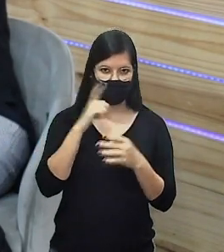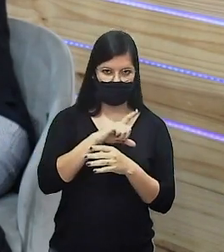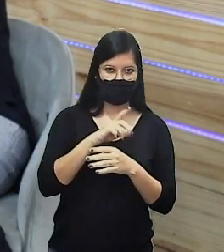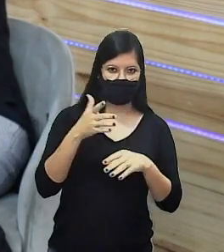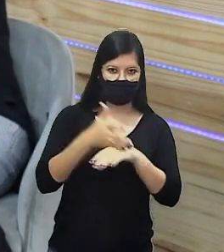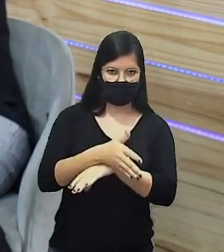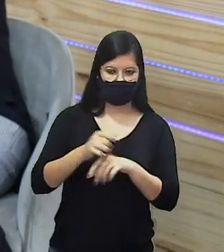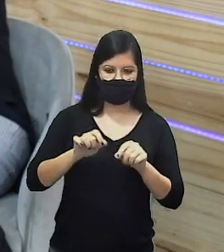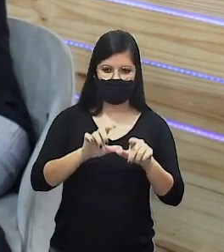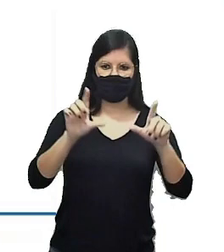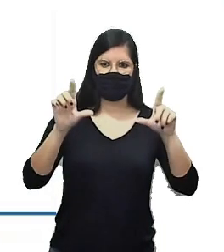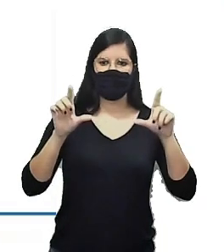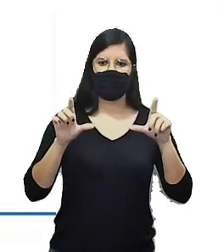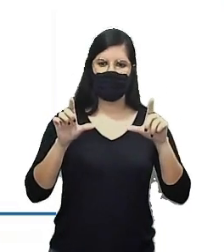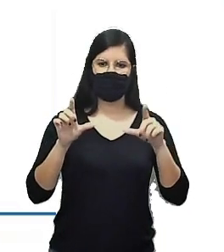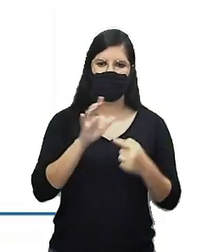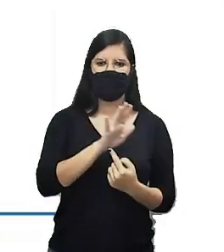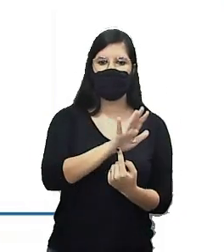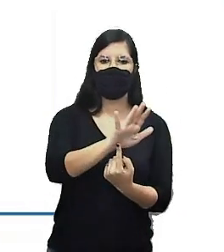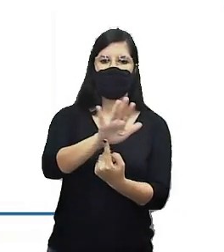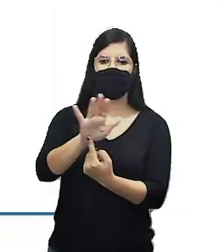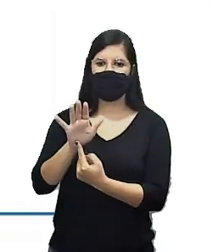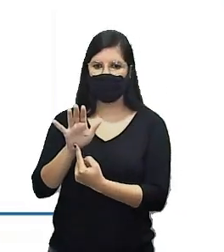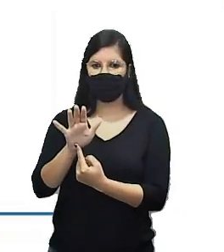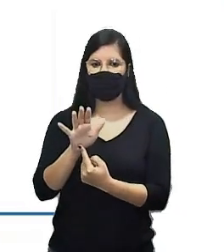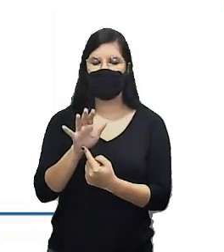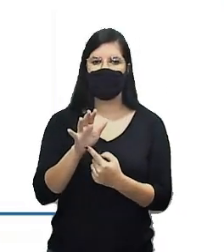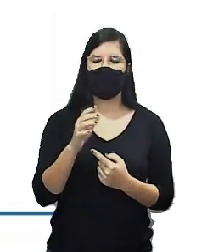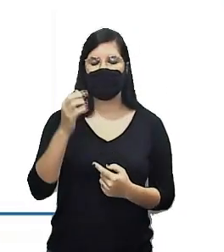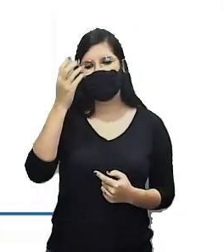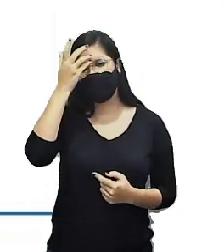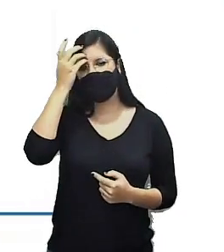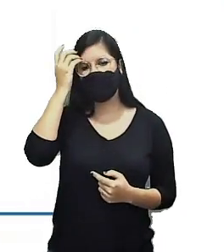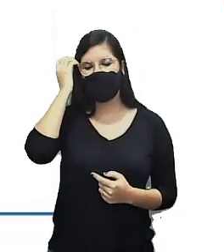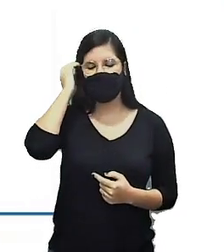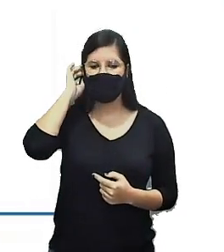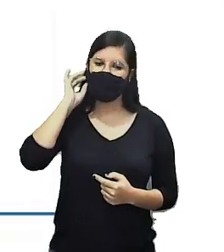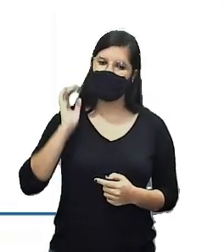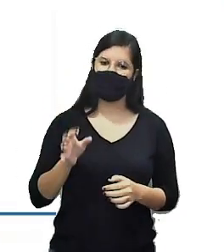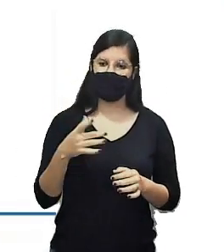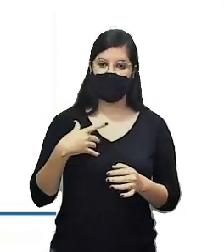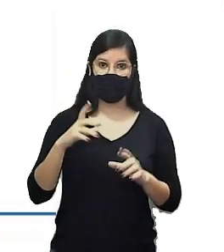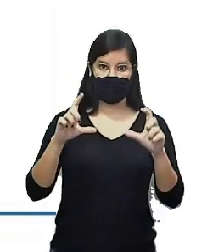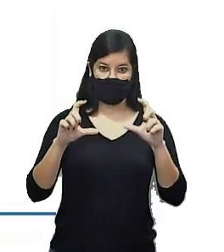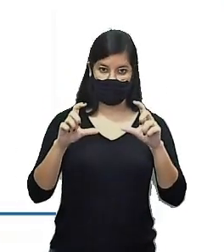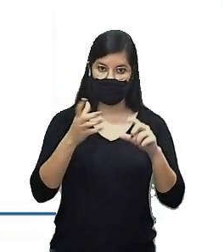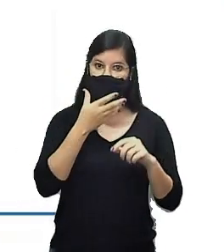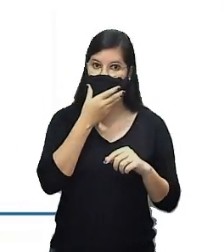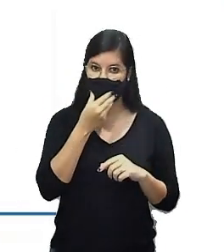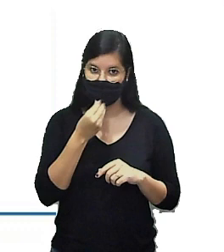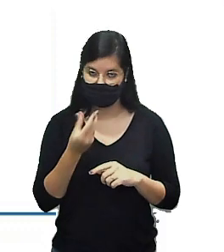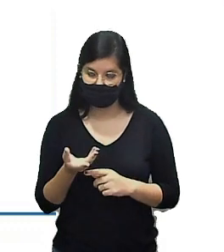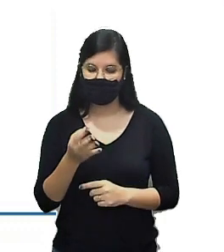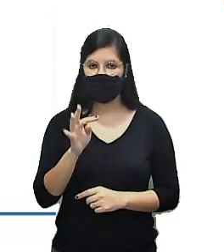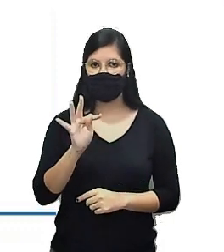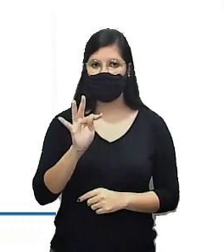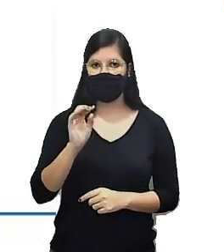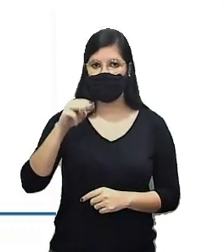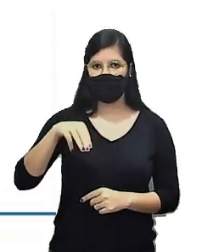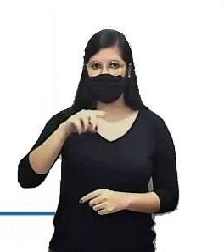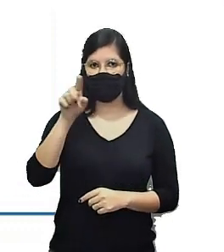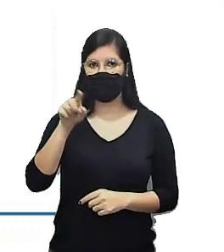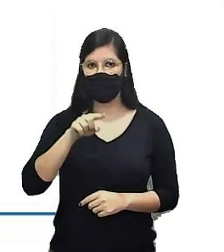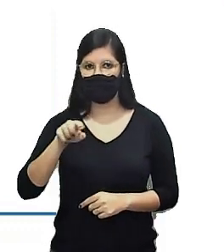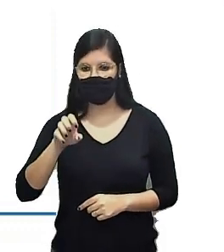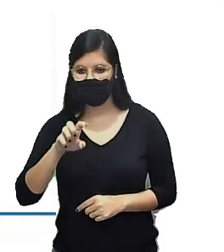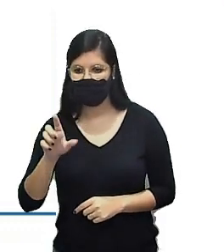aí na tela, não sei se dá para mostrar na tela, né? Aí logo no título aí tem a foto do Tom Zé, para quem não conhece, tá aí o Tom Zé, a foto não é tão